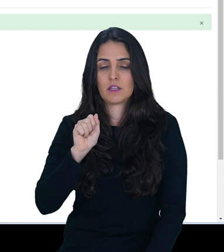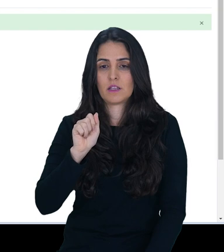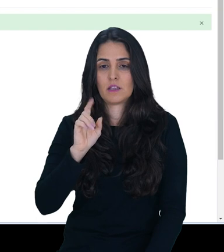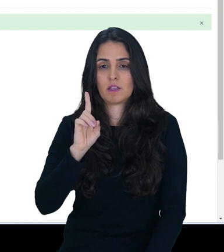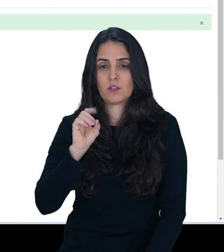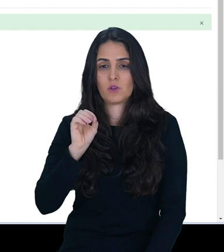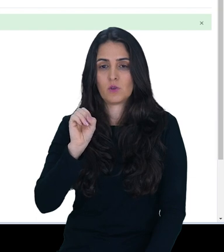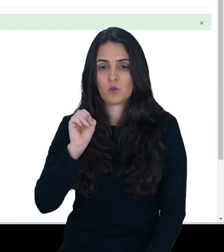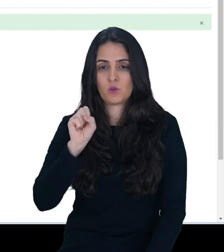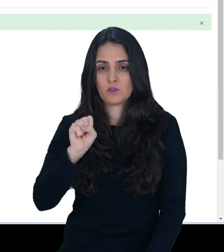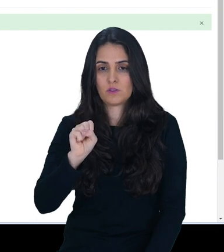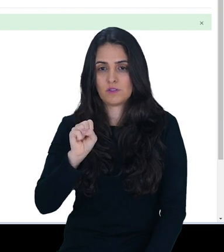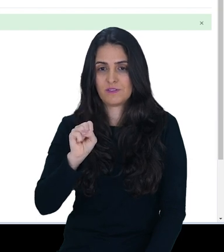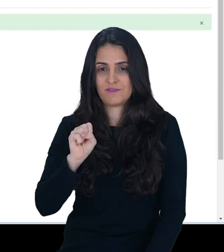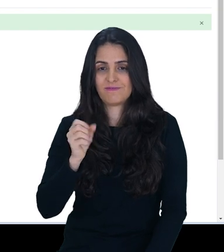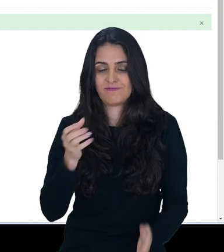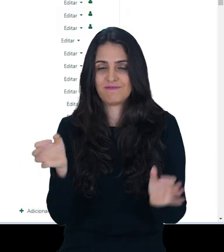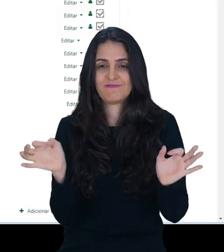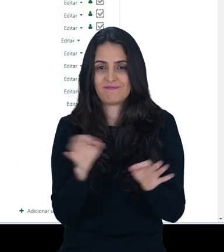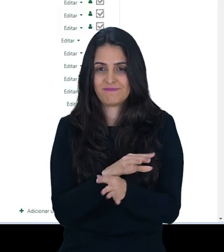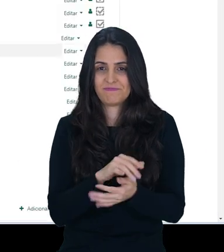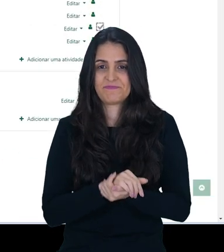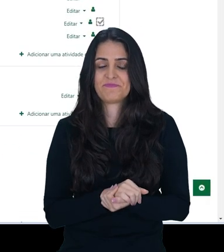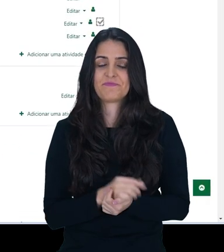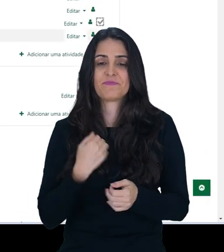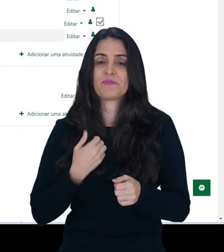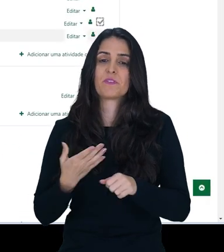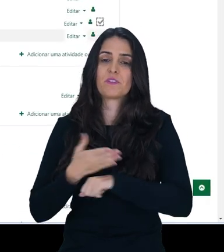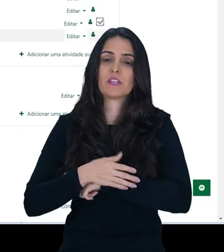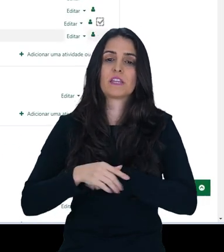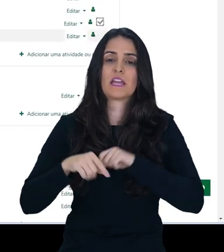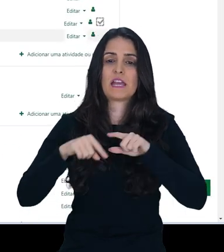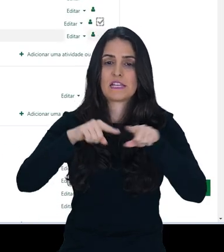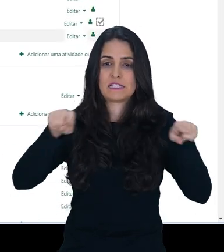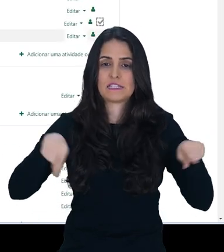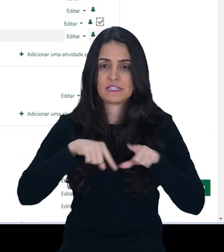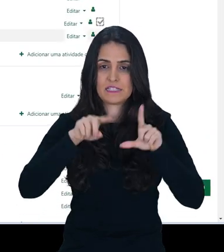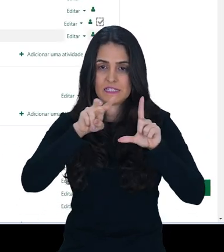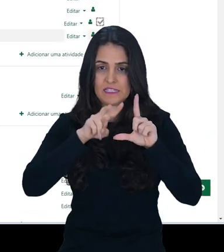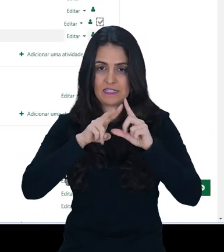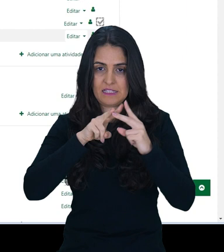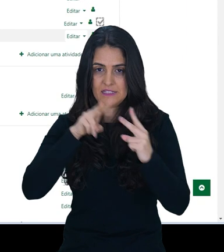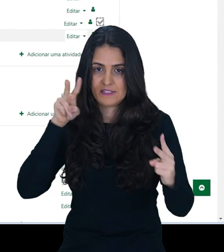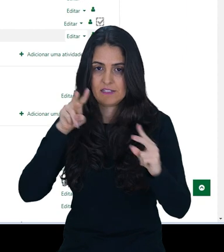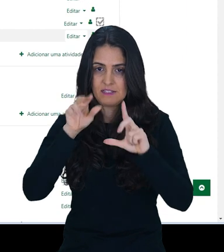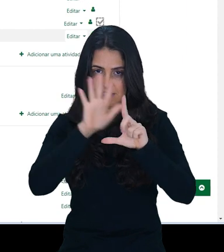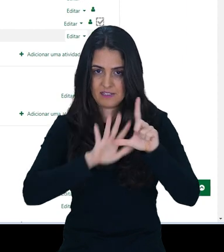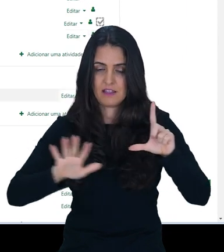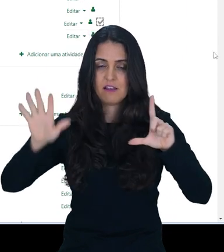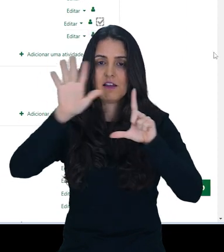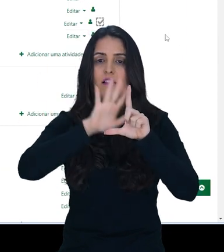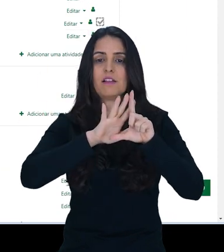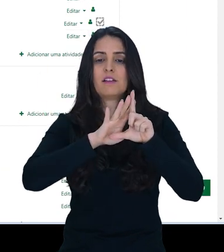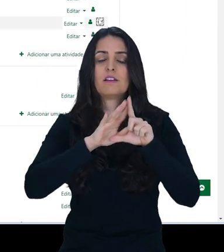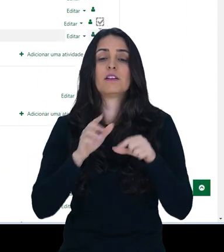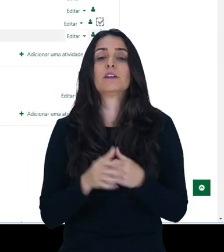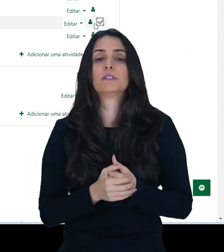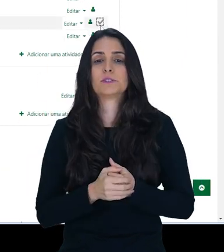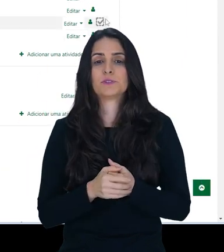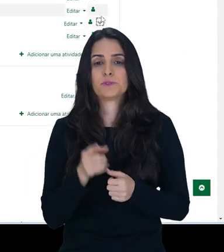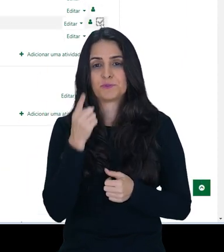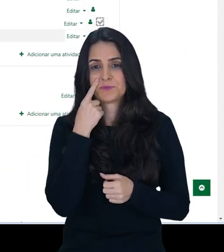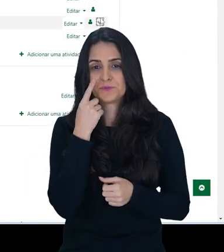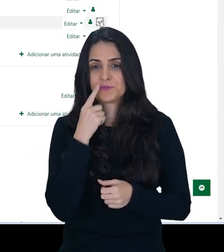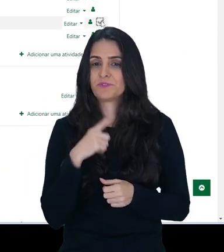eu vou lá na sala e aqui é minha segunda base de dados testes que eu criei Veja